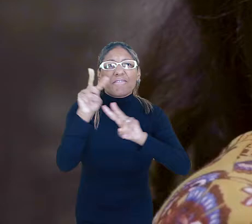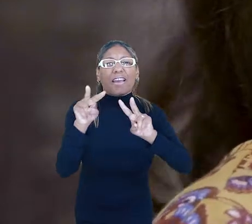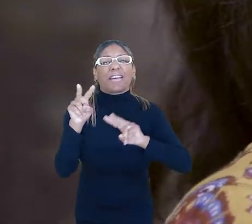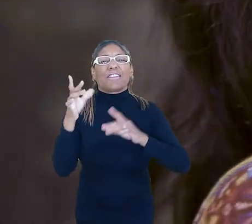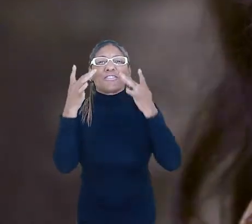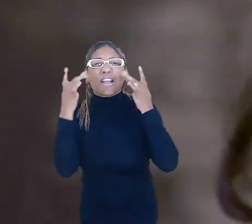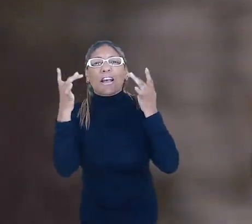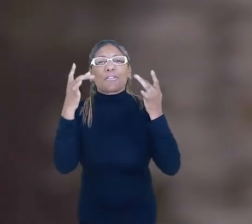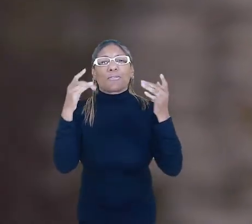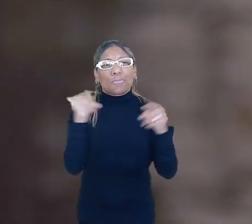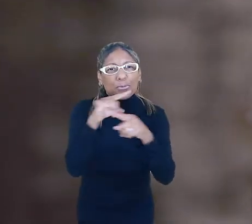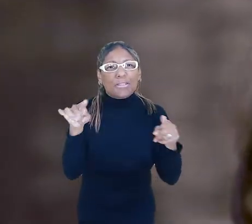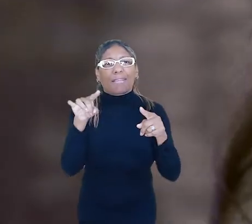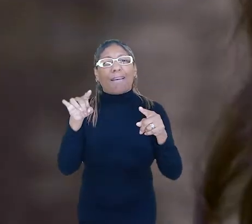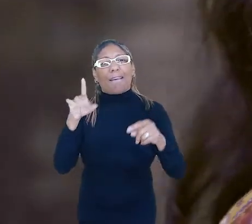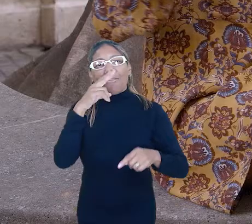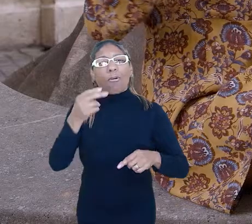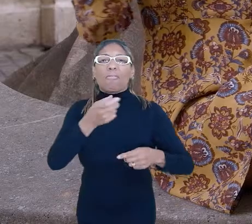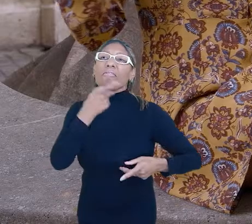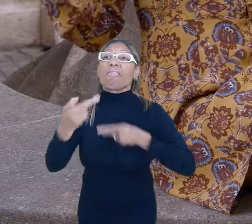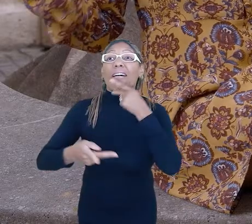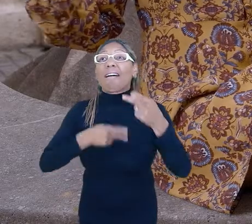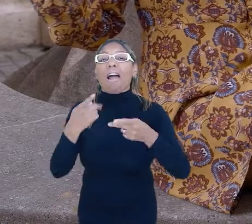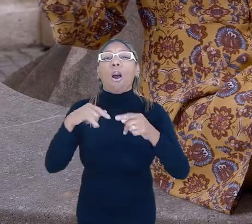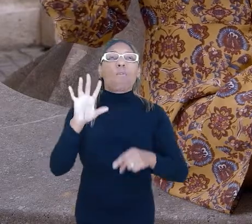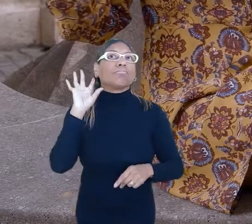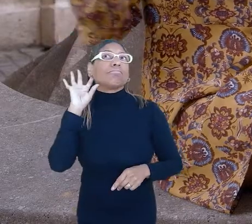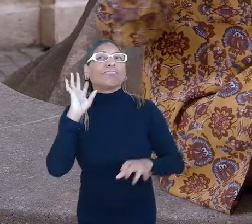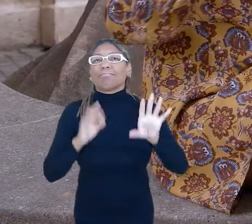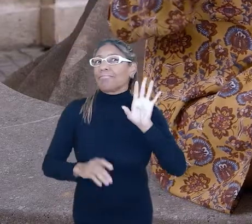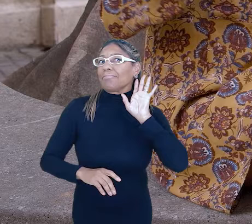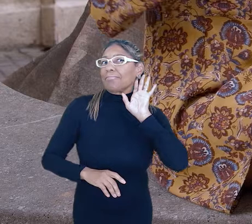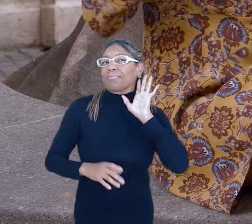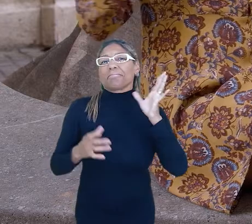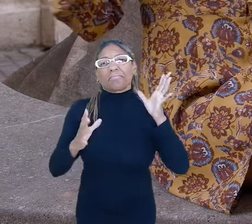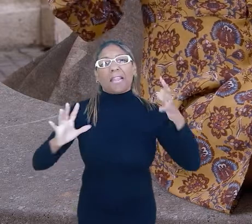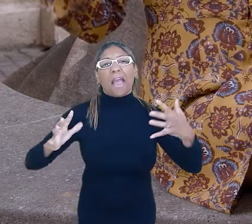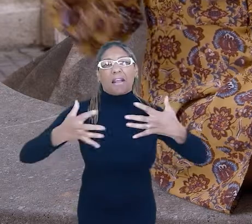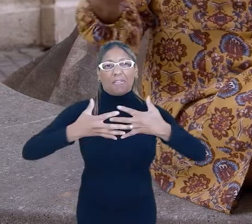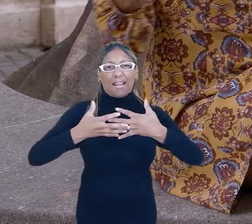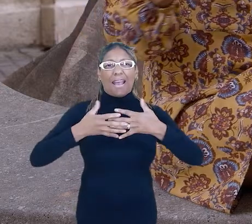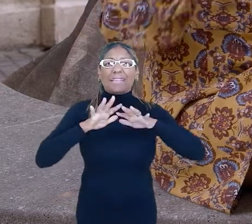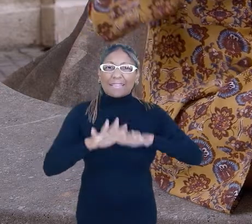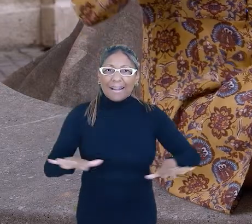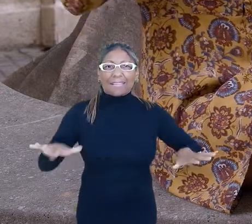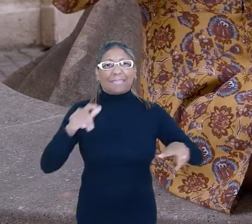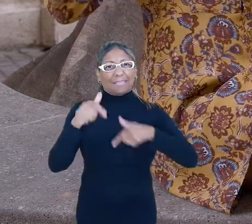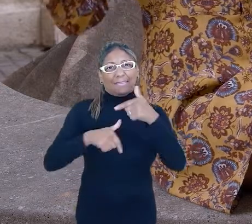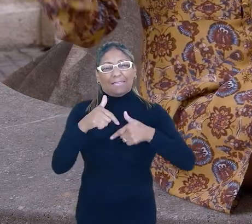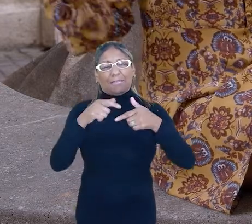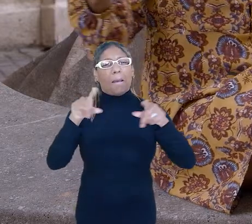ou do teatro ele encontrou uma forma de falar, ou a questão do Instituto Sonorum, né? Acolher essas